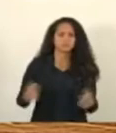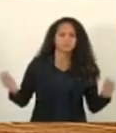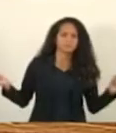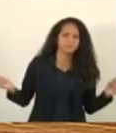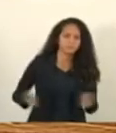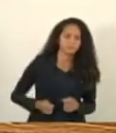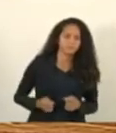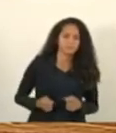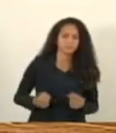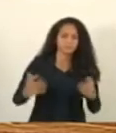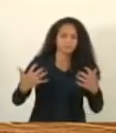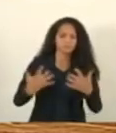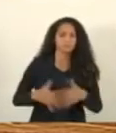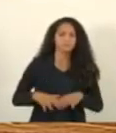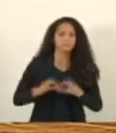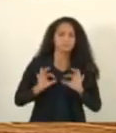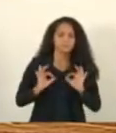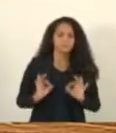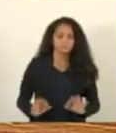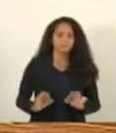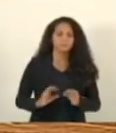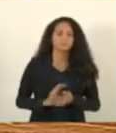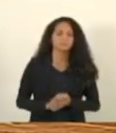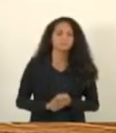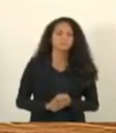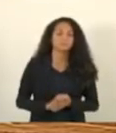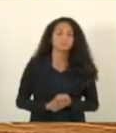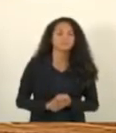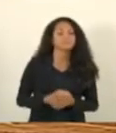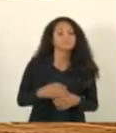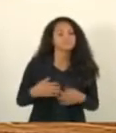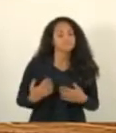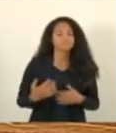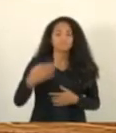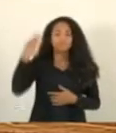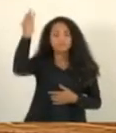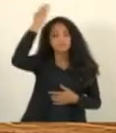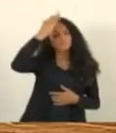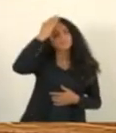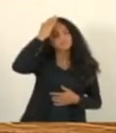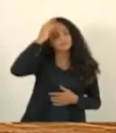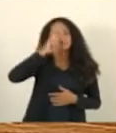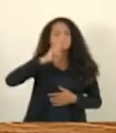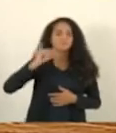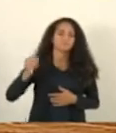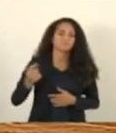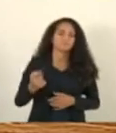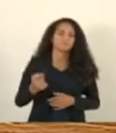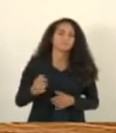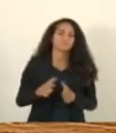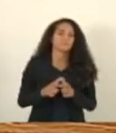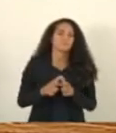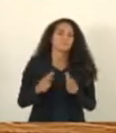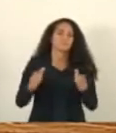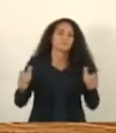pois com o SIDEC, o Espírito Santo aumenta a